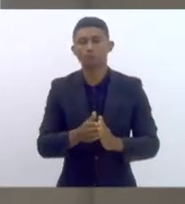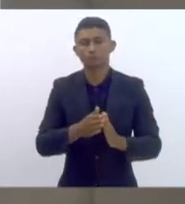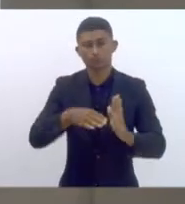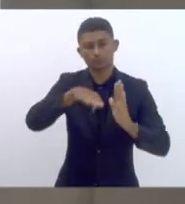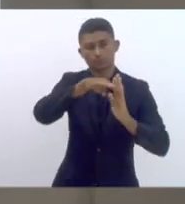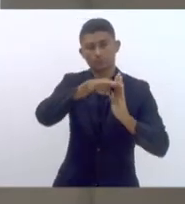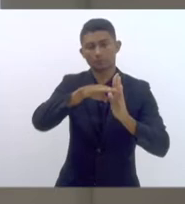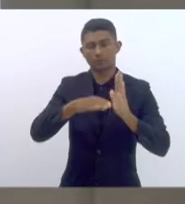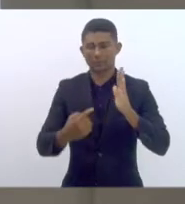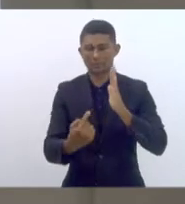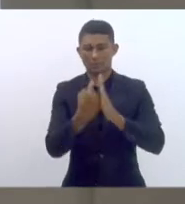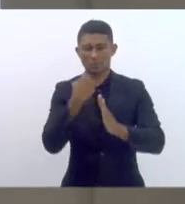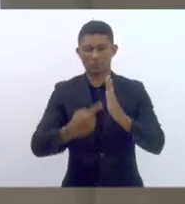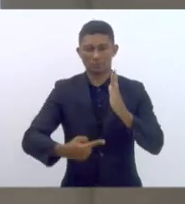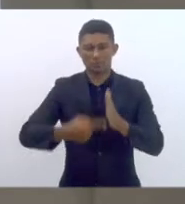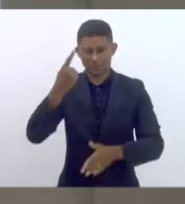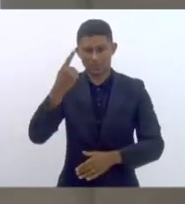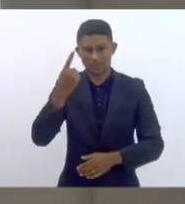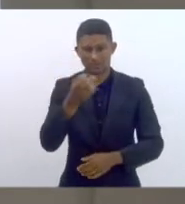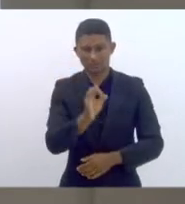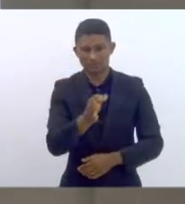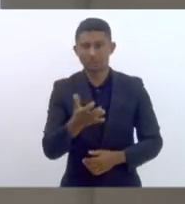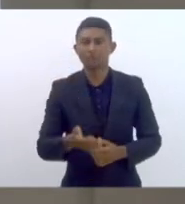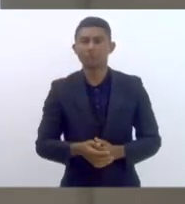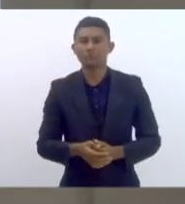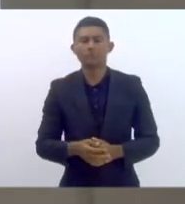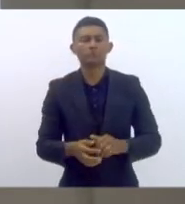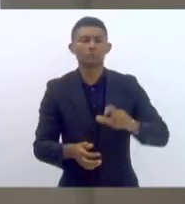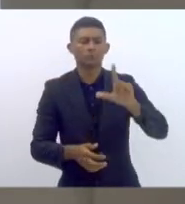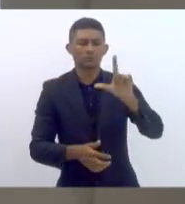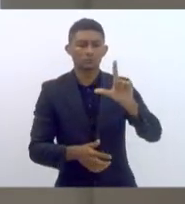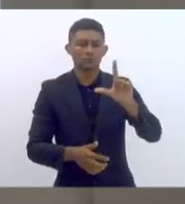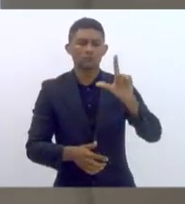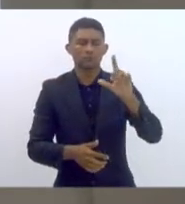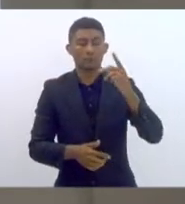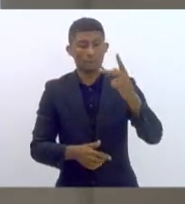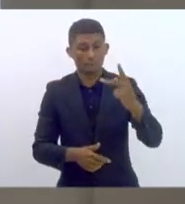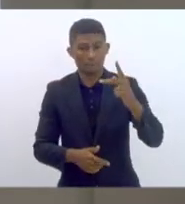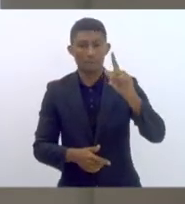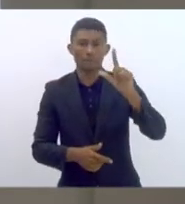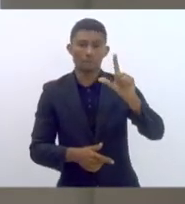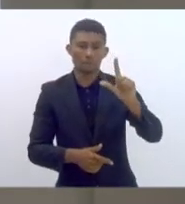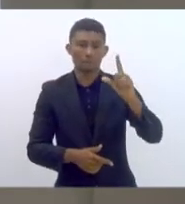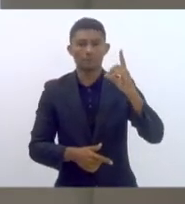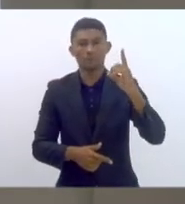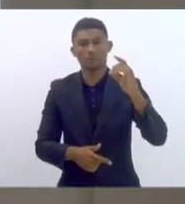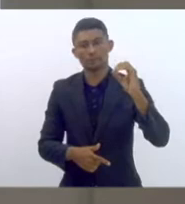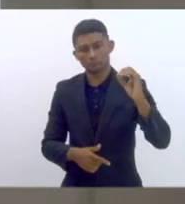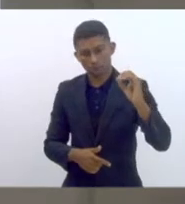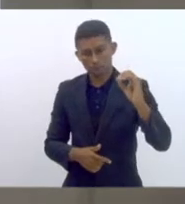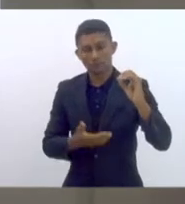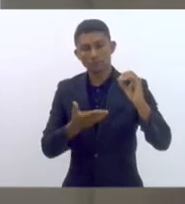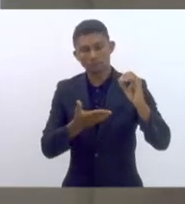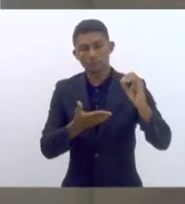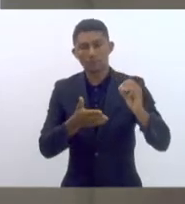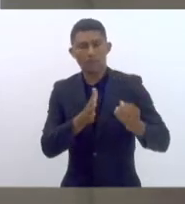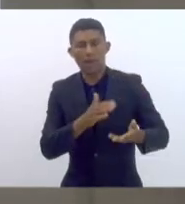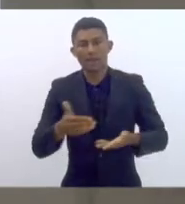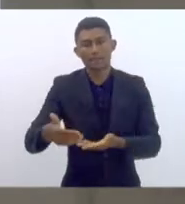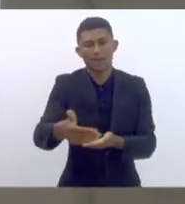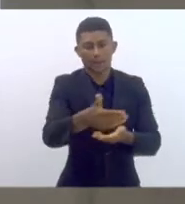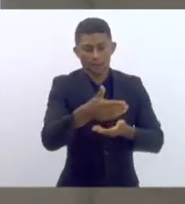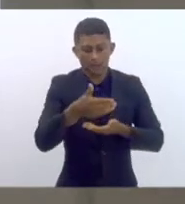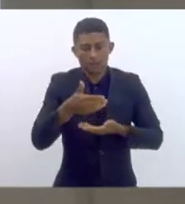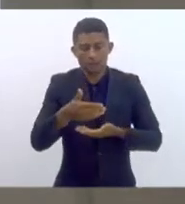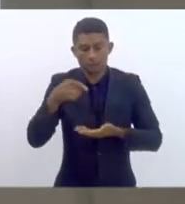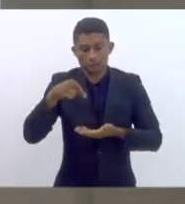primeira é considerando a LDO, na verdade, a PLDO, né, que a gente tem até agora, considerando as receitas e despesas previstas